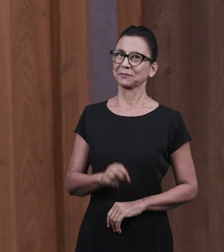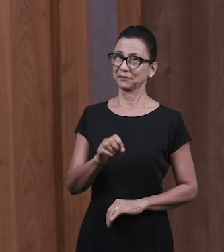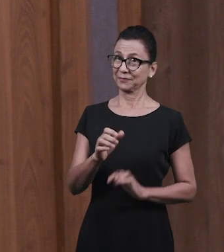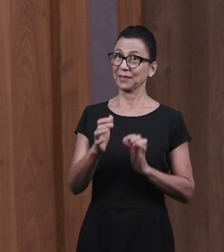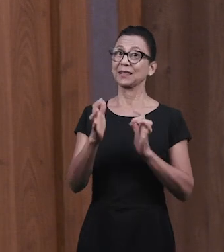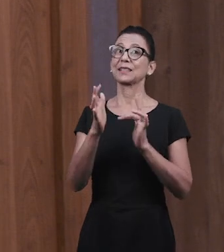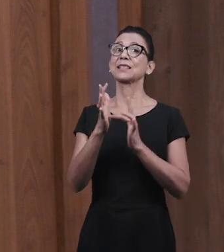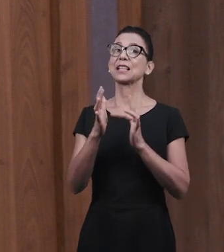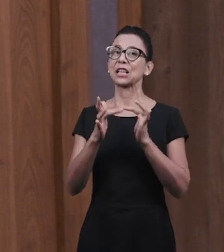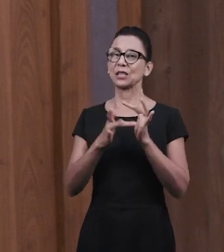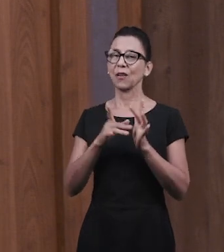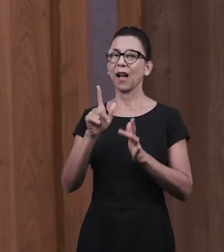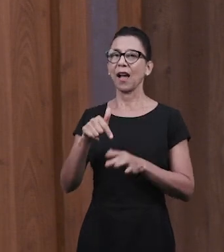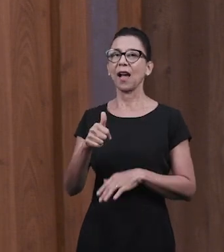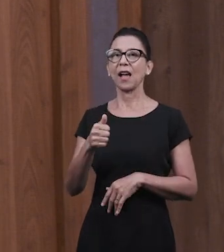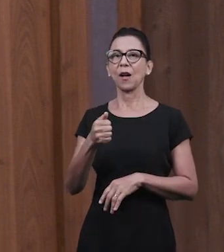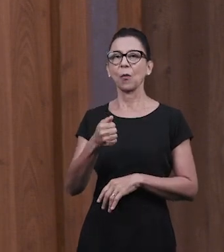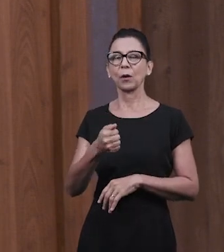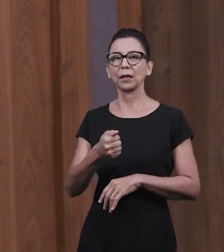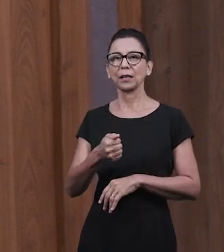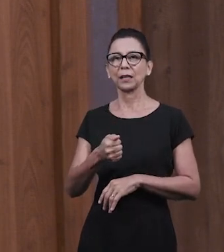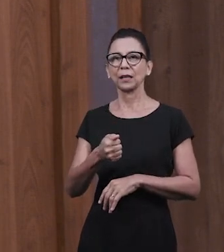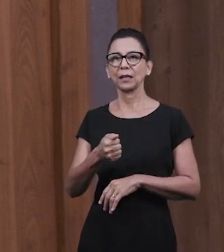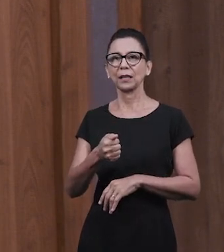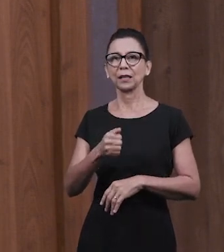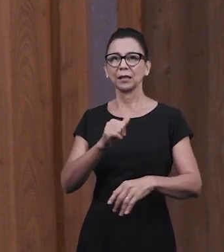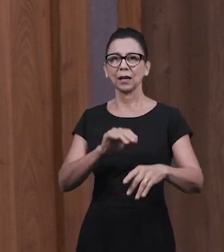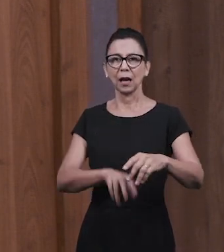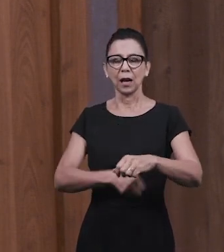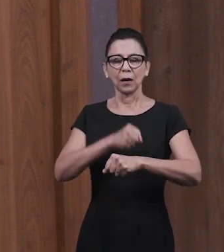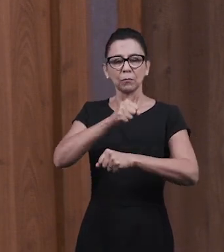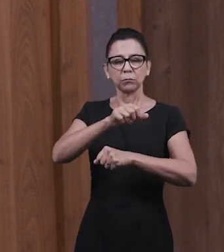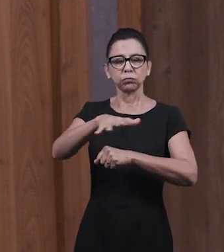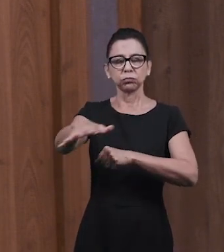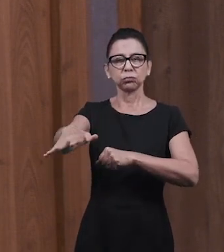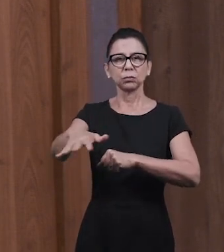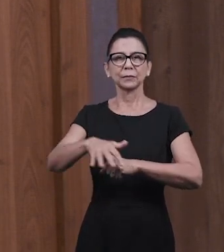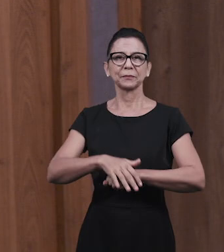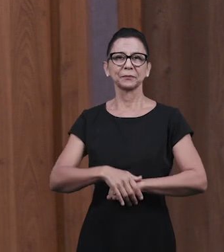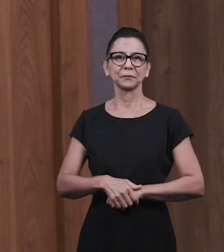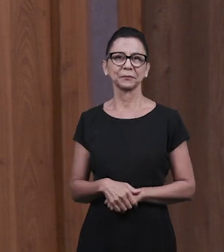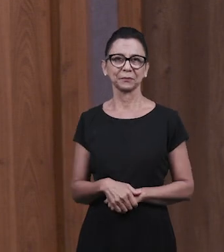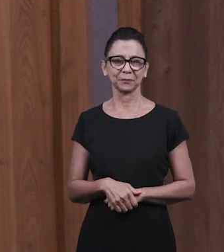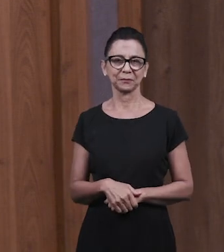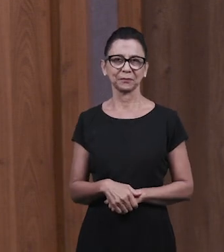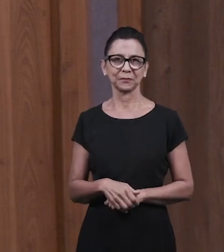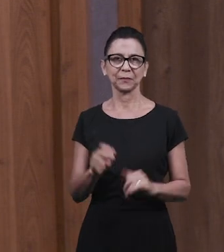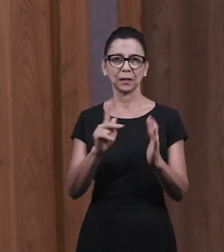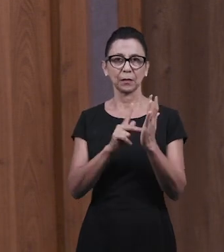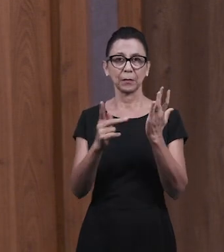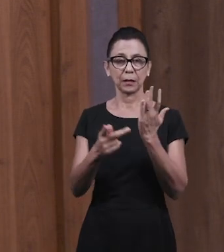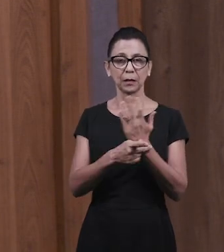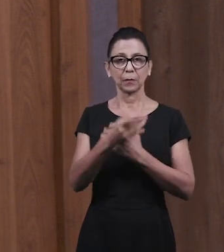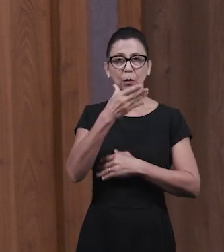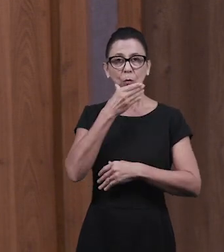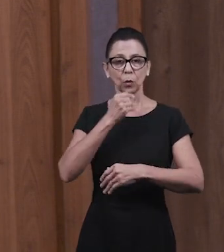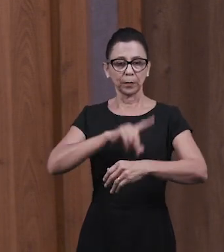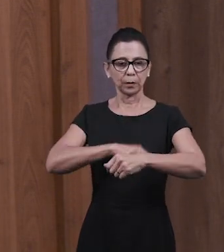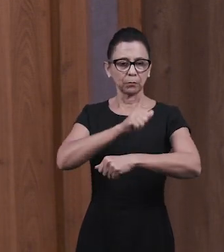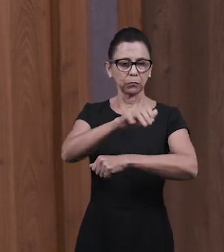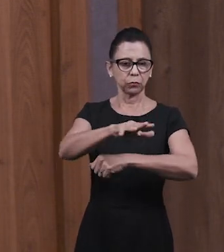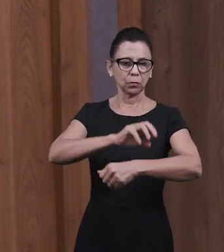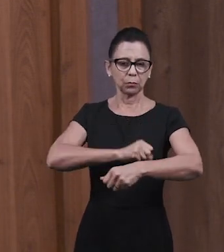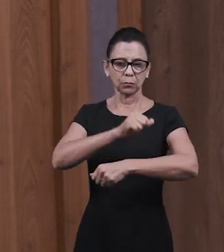Senhor Jesus, ele é o semeador. A parábola do semeador está relacionada ao Senhor Jesus. Muito boa a